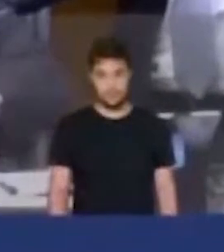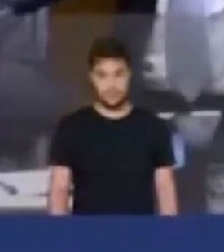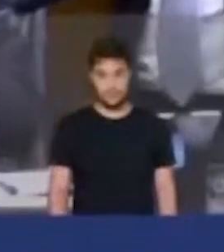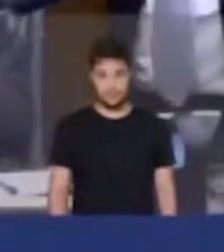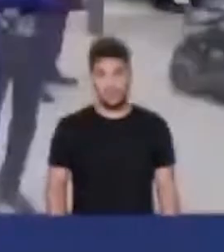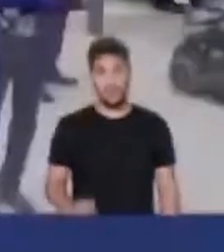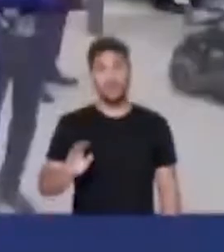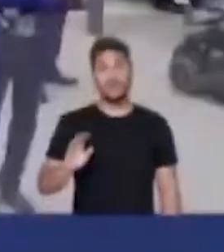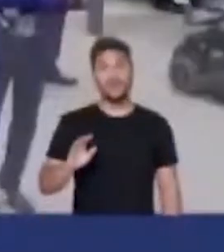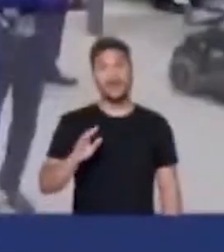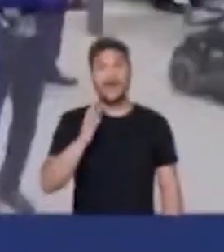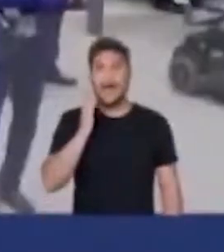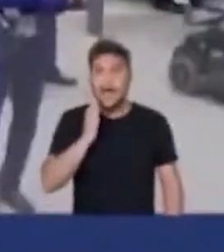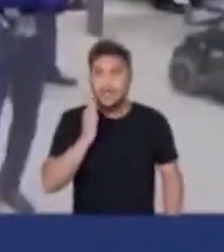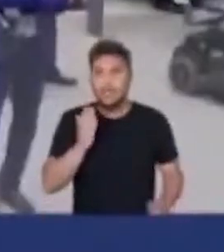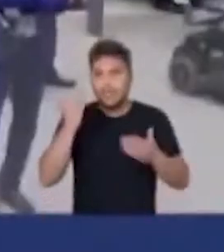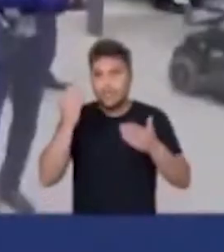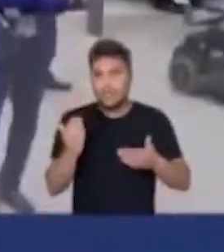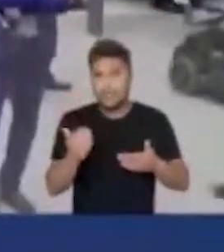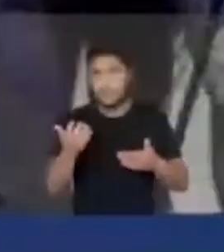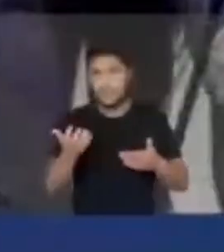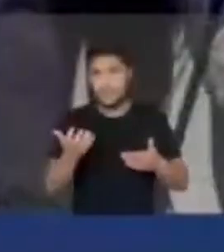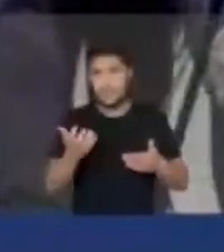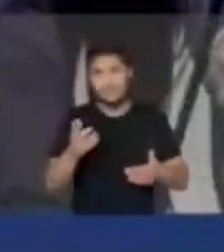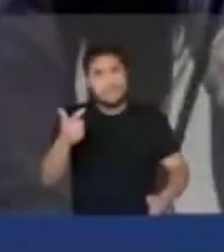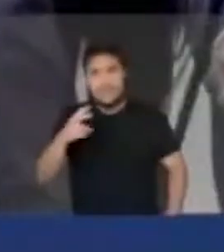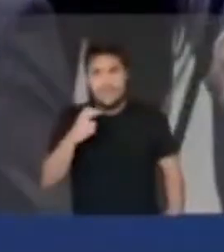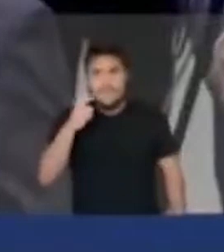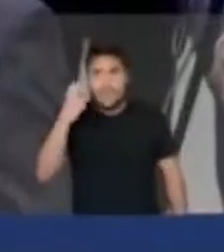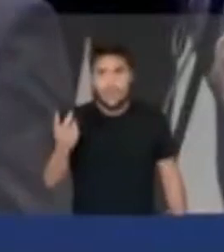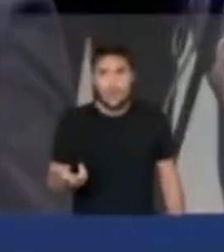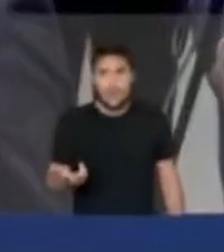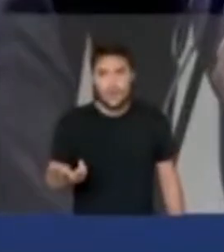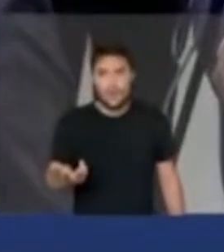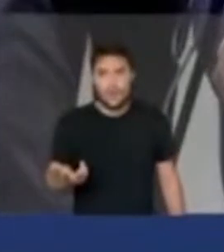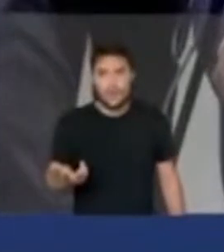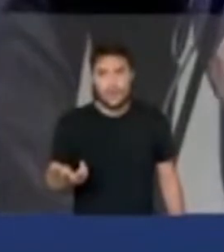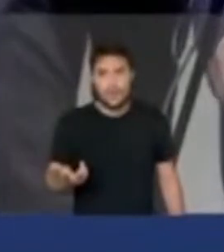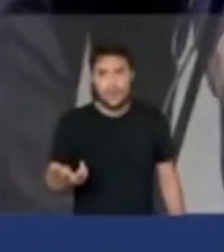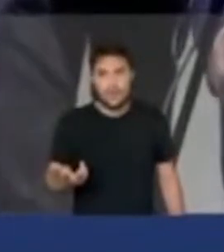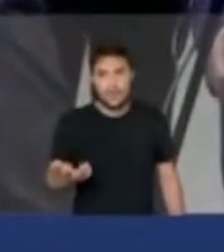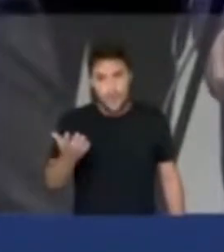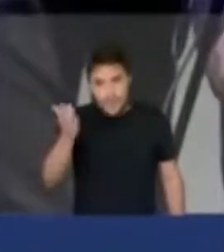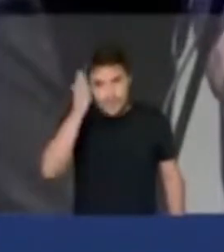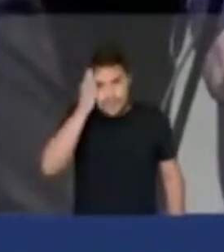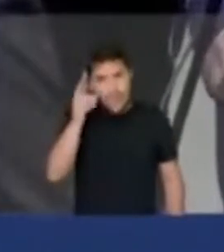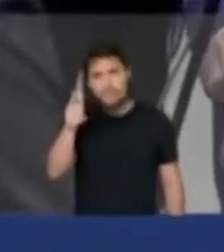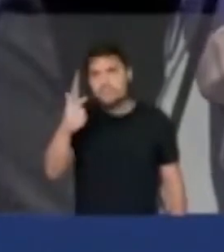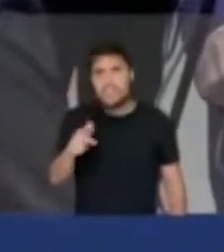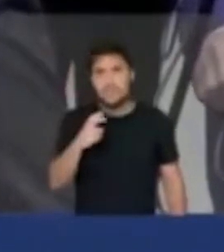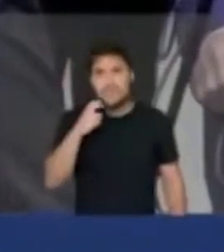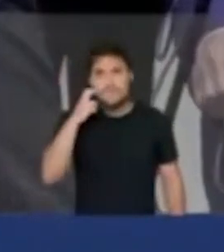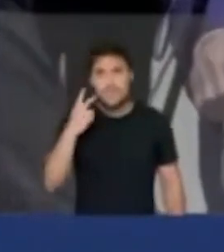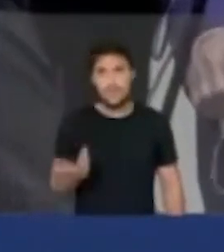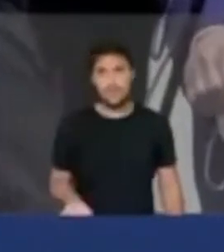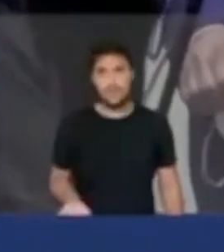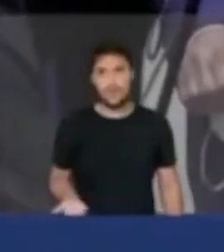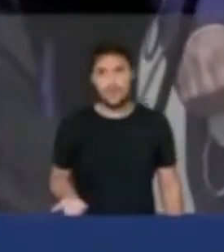Arthur Lira, eu queria saber se o senhor não tem vergonha. Gostaria de saber se o senhor não tem vergonha.